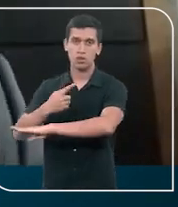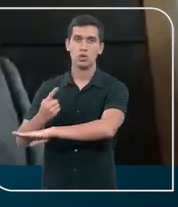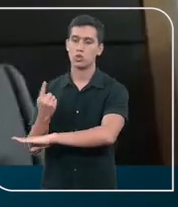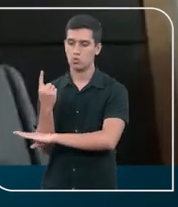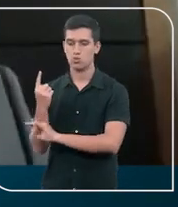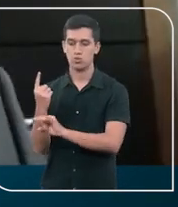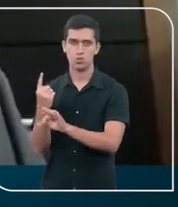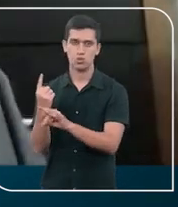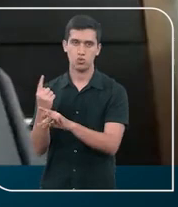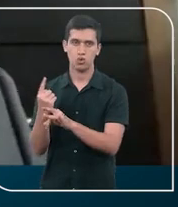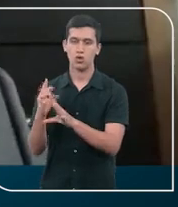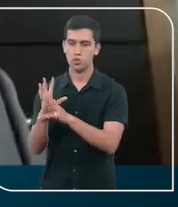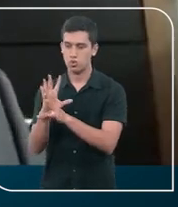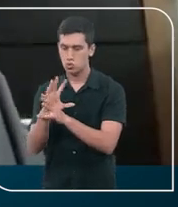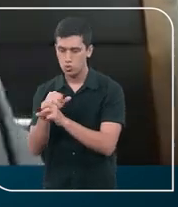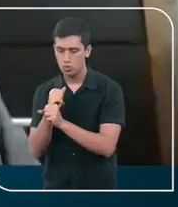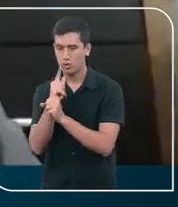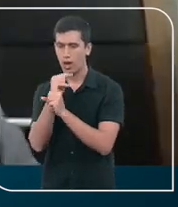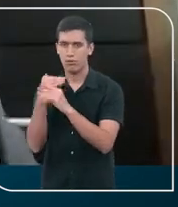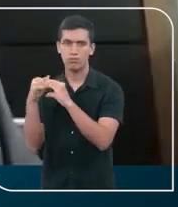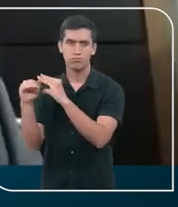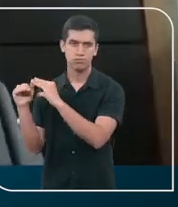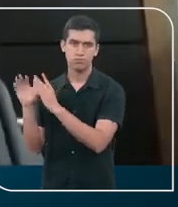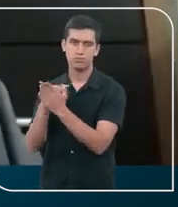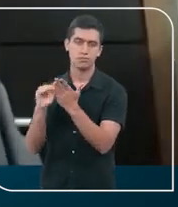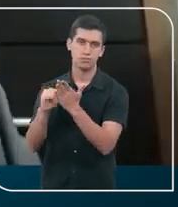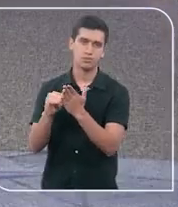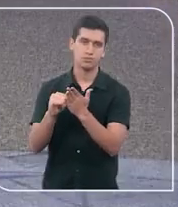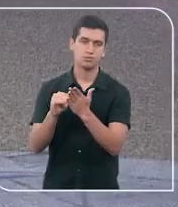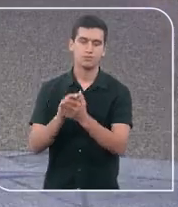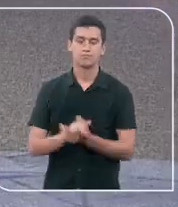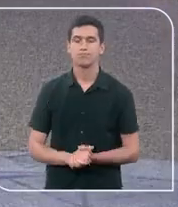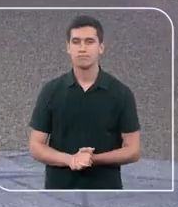geradora de muitos e muitos problemas e tensões entre os condôminos.